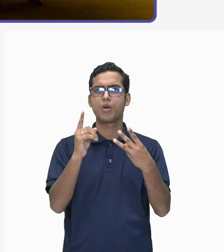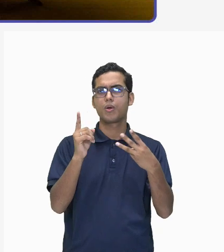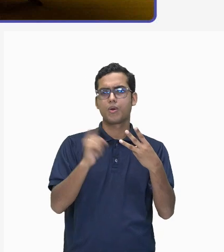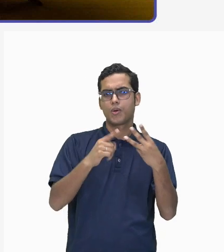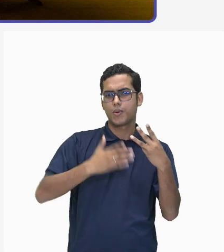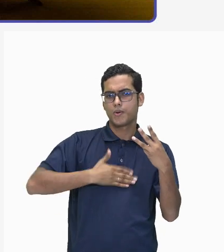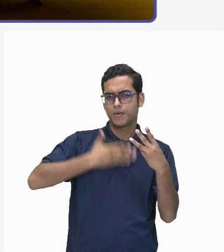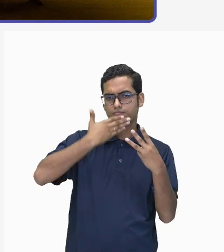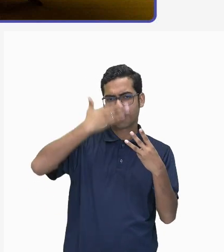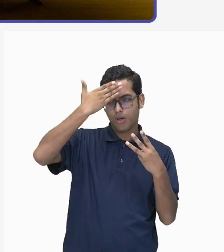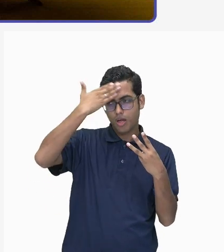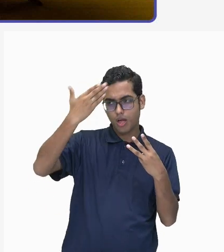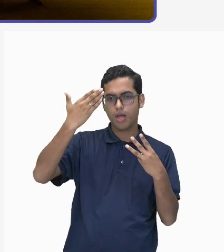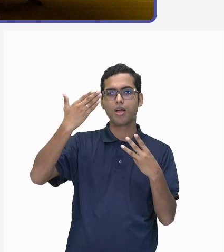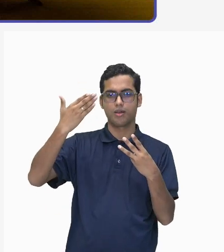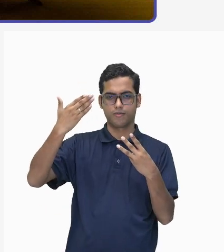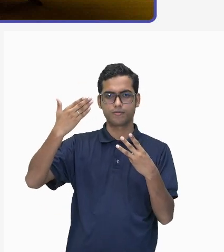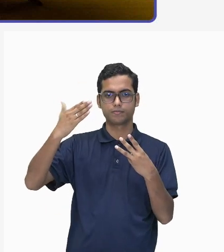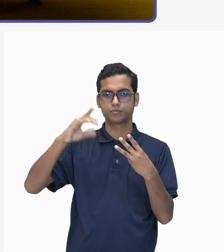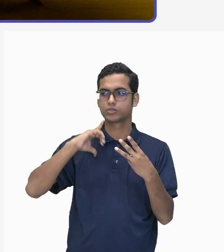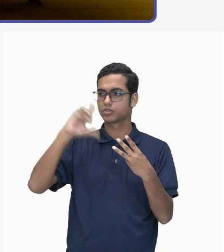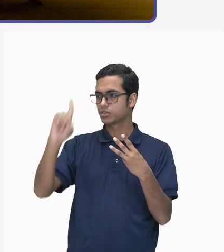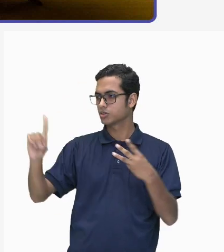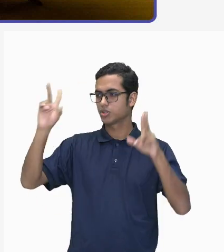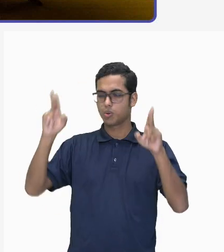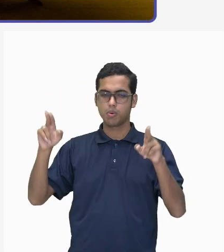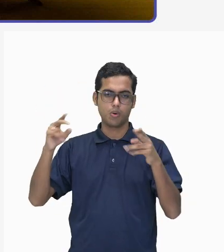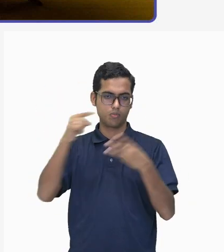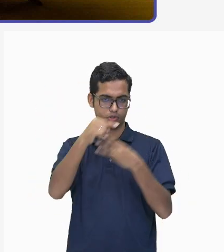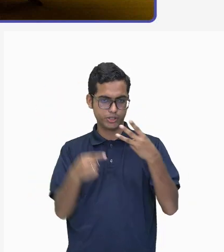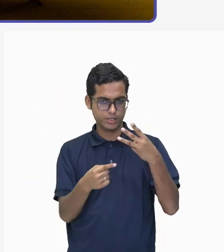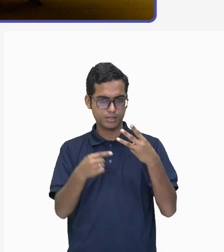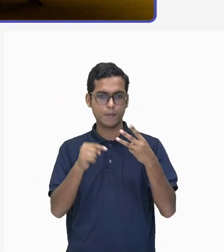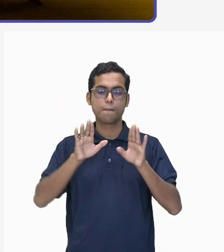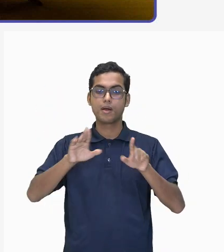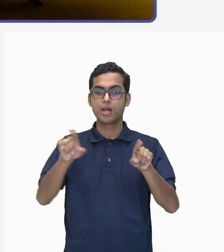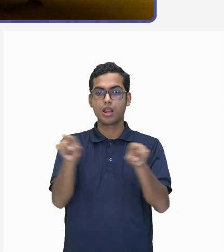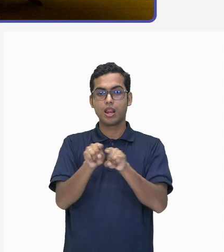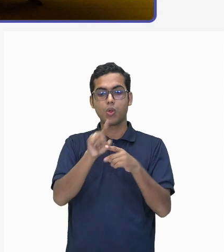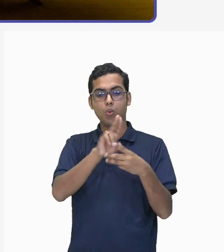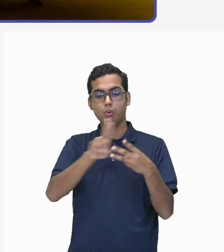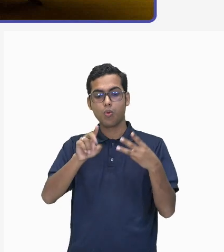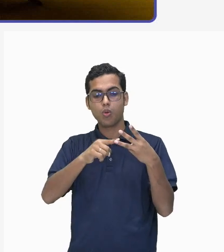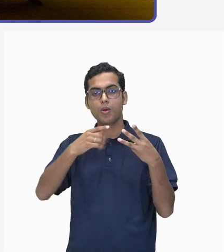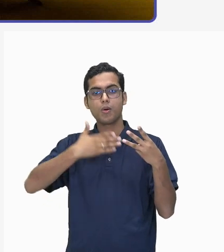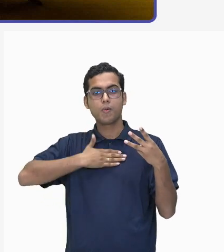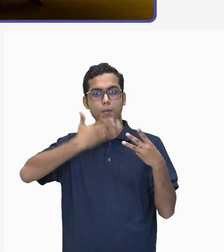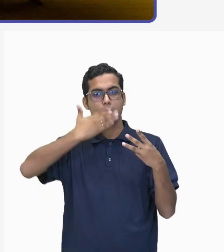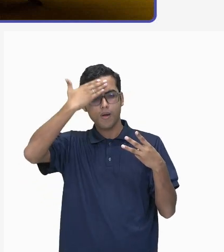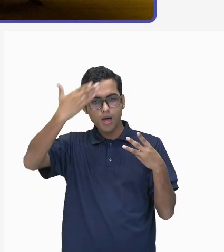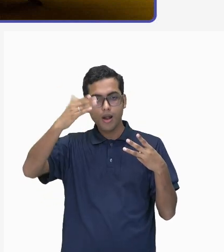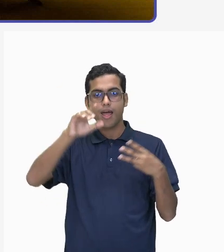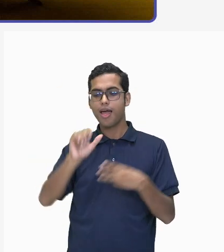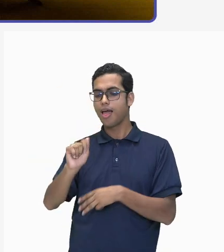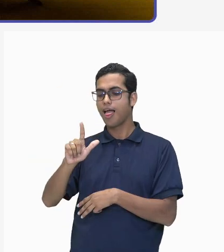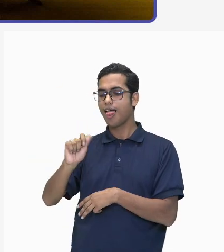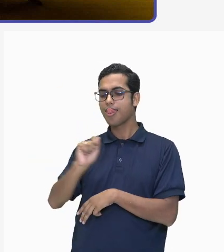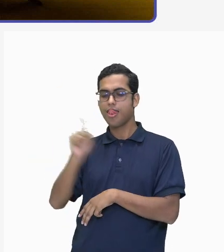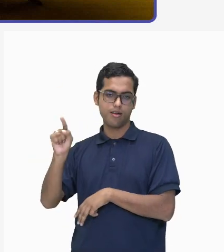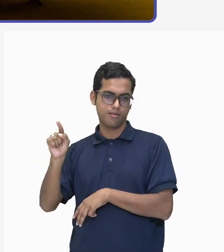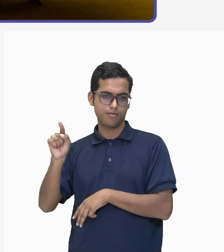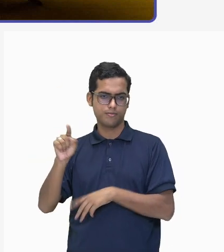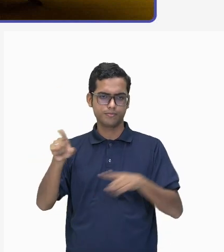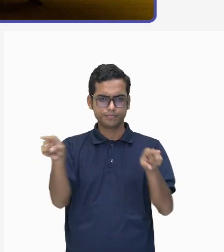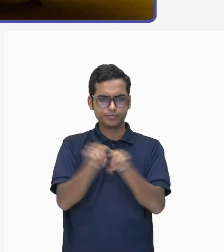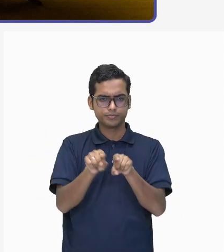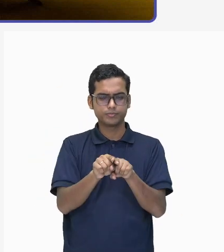no árabe nós pronunciamos Deus de Alá. Se fosse no hebraico, seria El. Se fosse, de repente, no